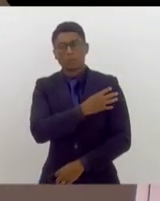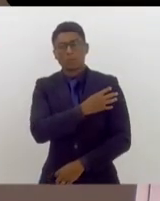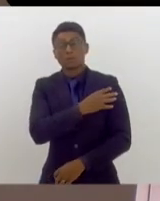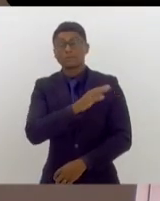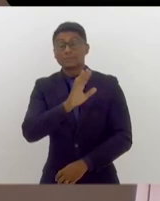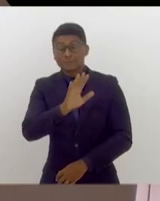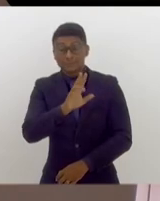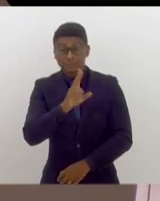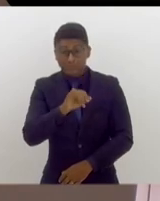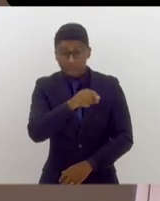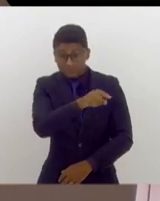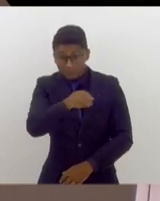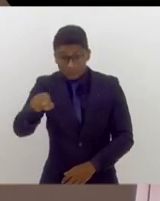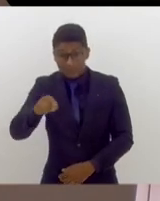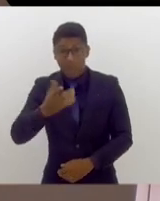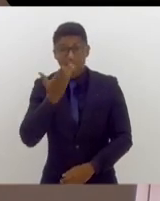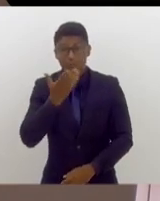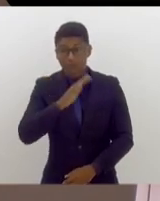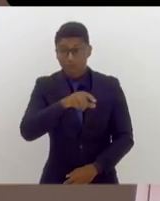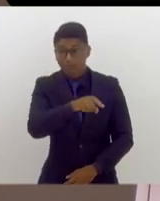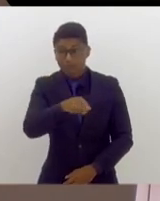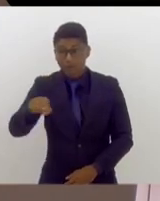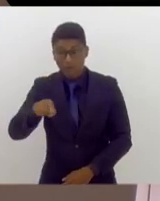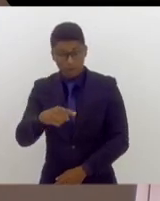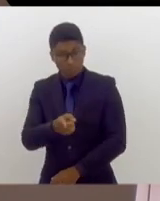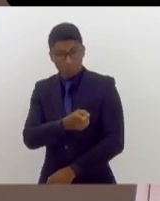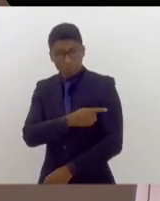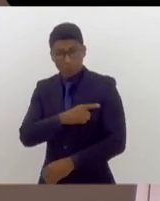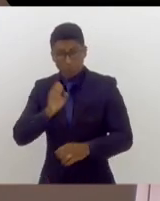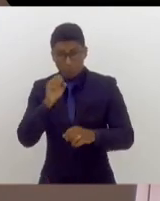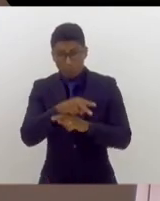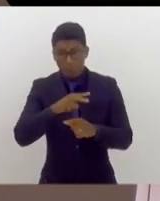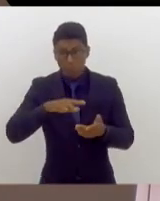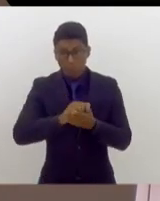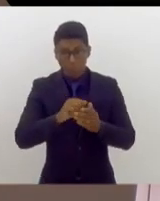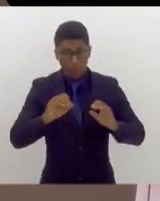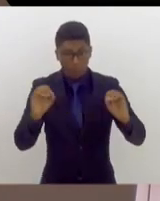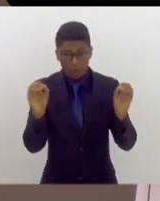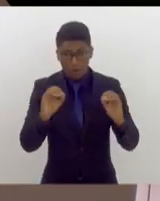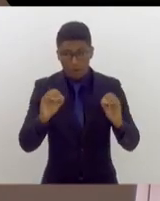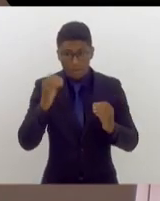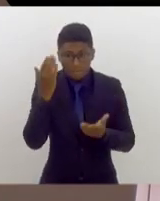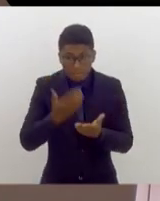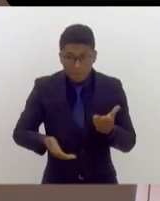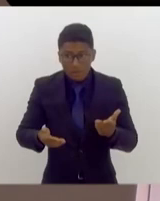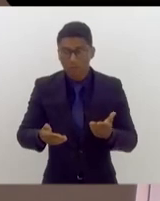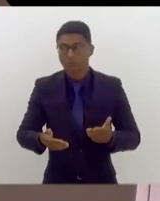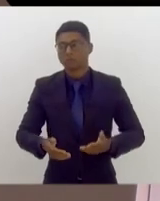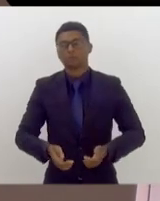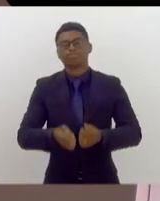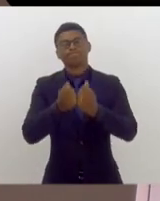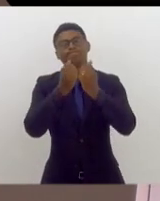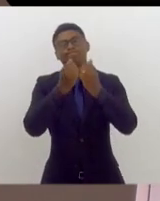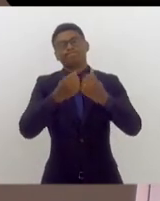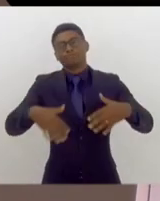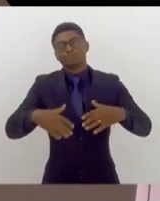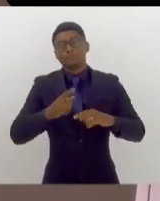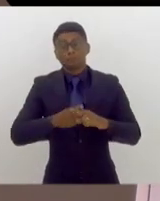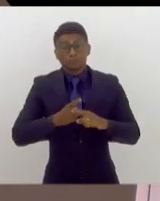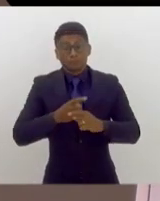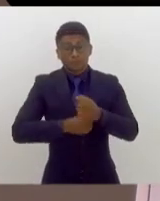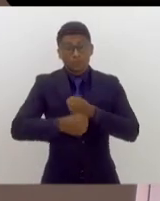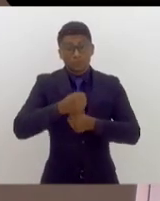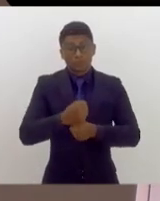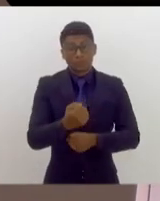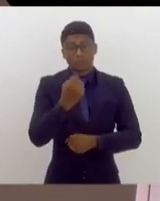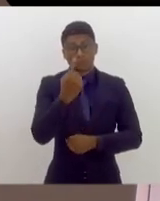da universalização da matrícula é uma perda gigantesca. Ela é uma quebra de uma conquista dos anos 90